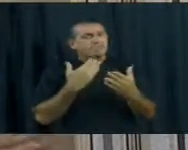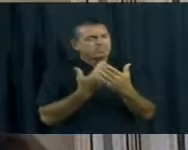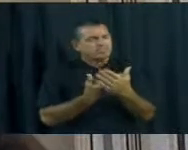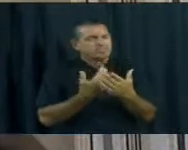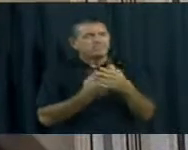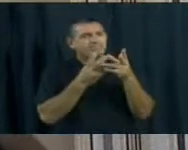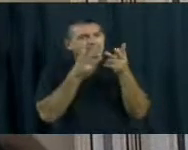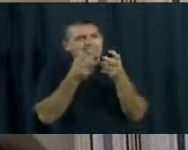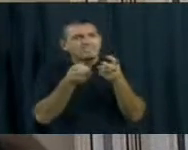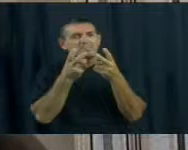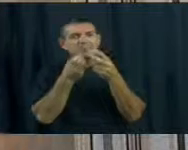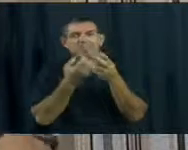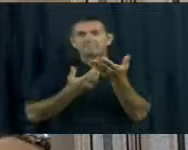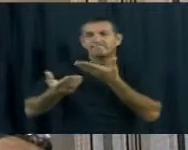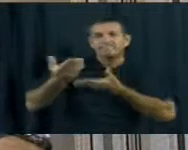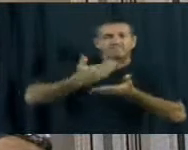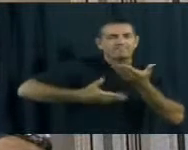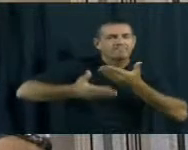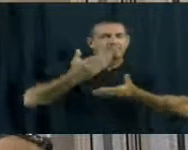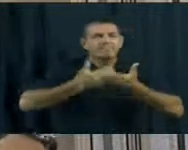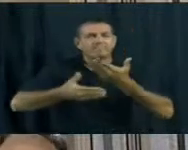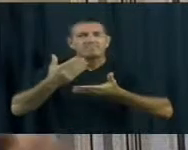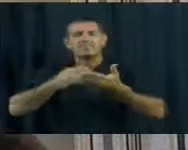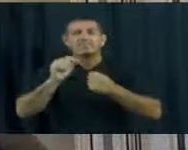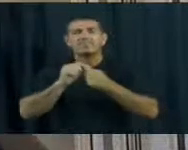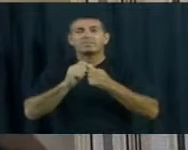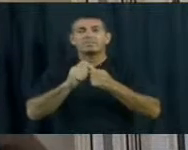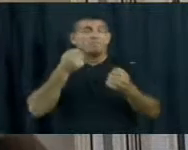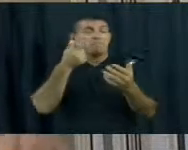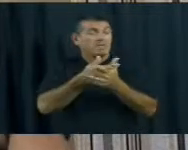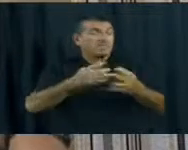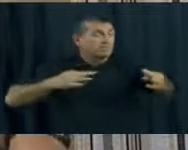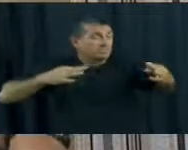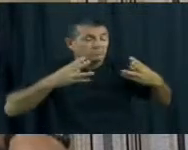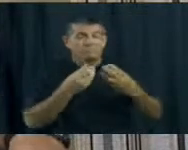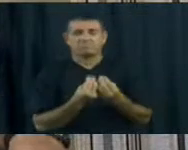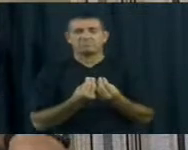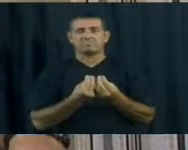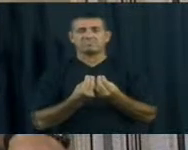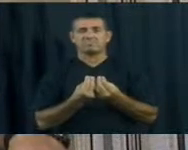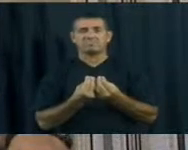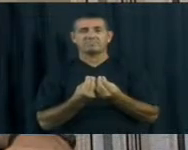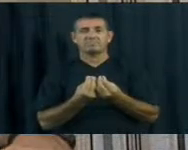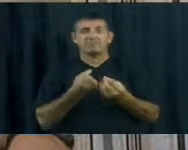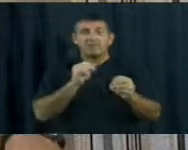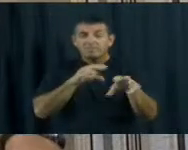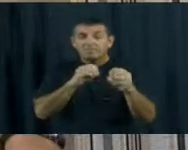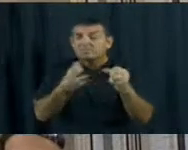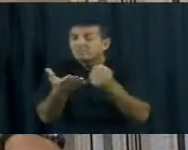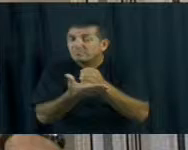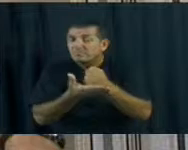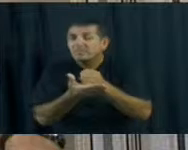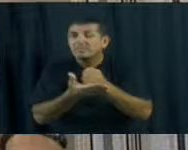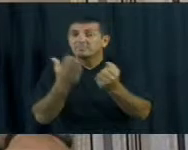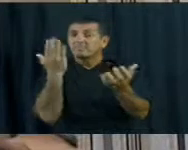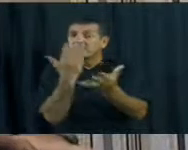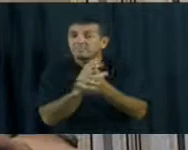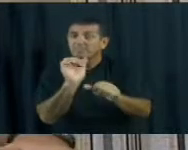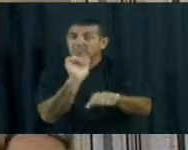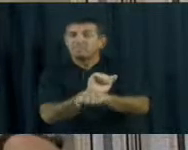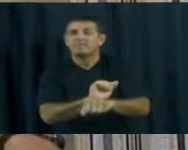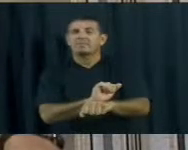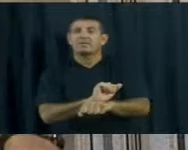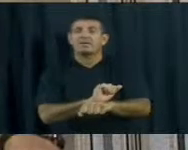de praticamente zerar o déficit no ensino fundamental. Até o final do ano de 2019,